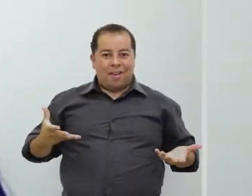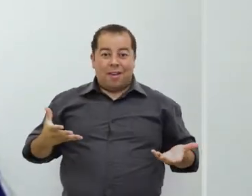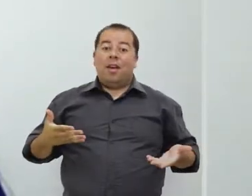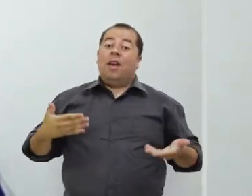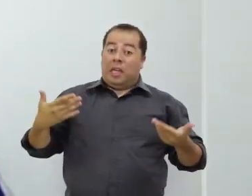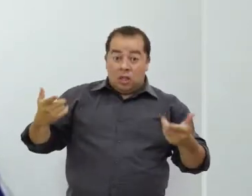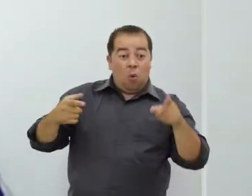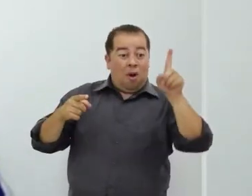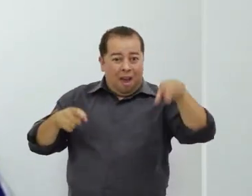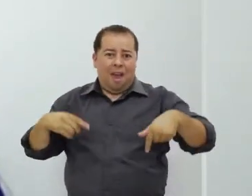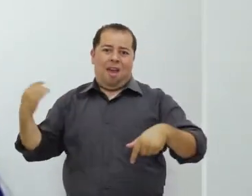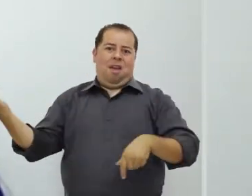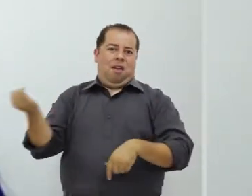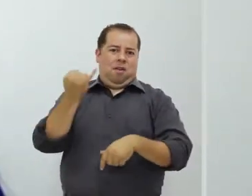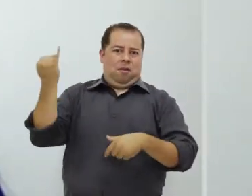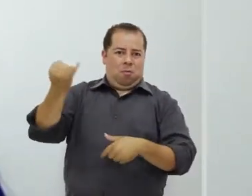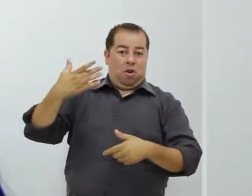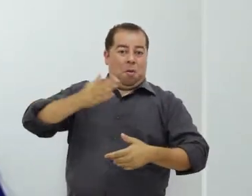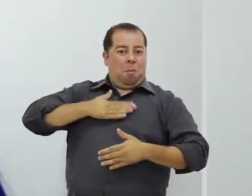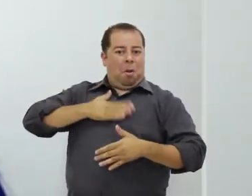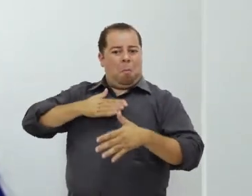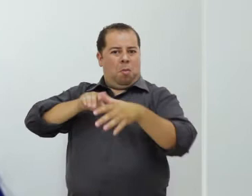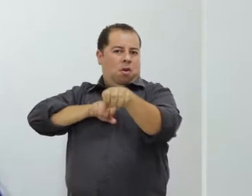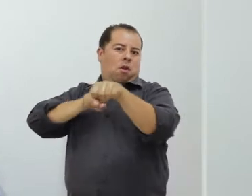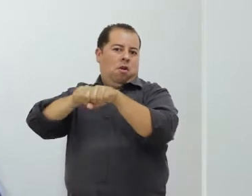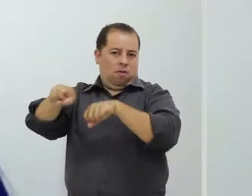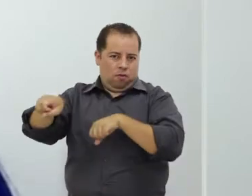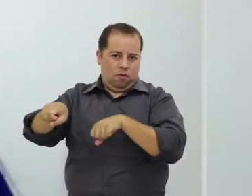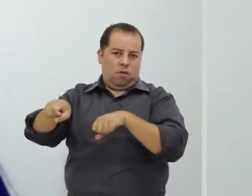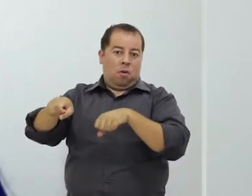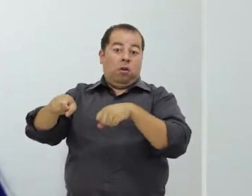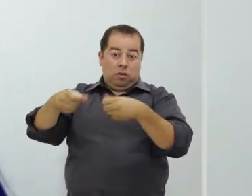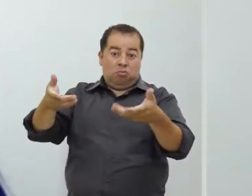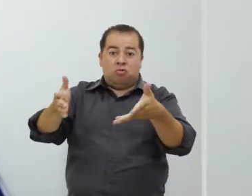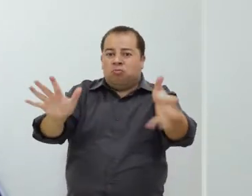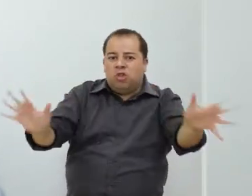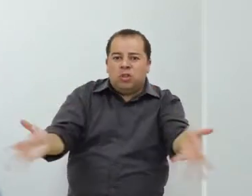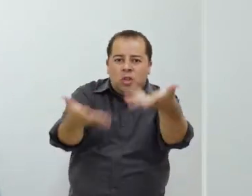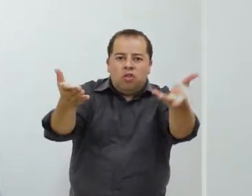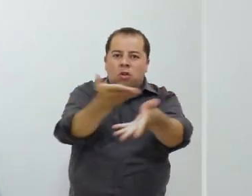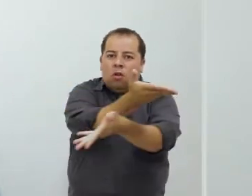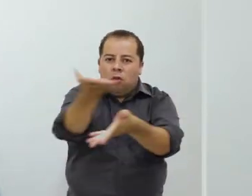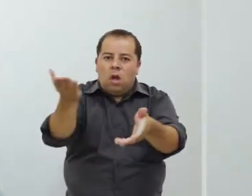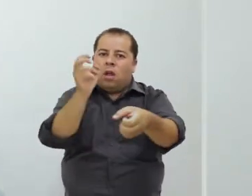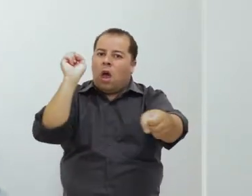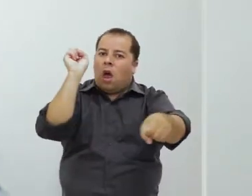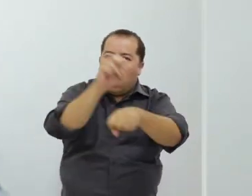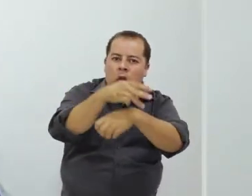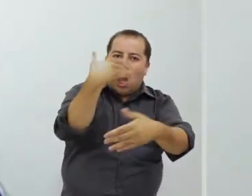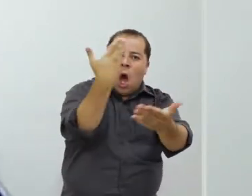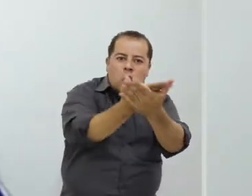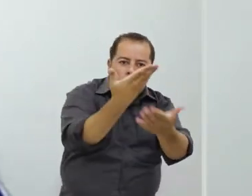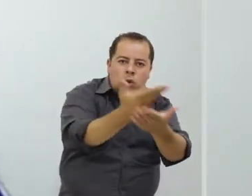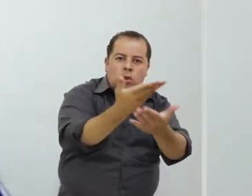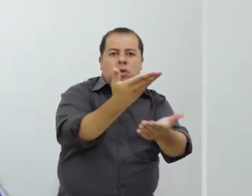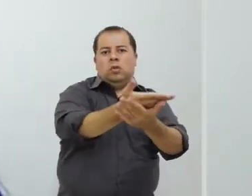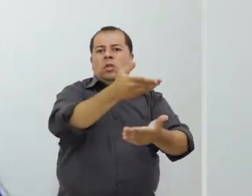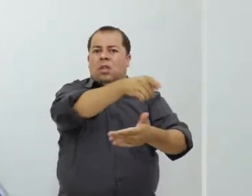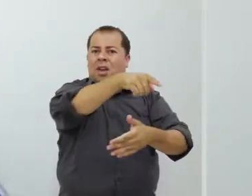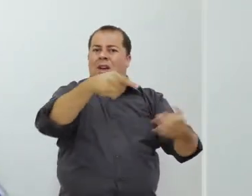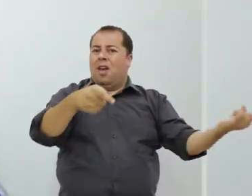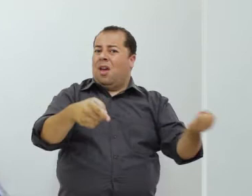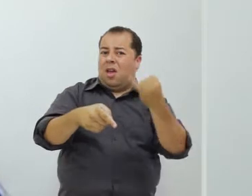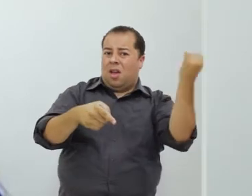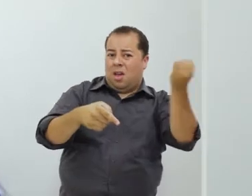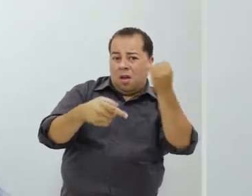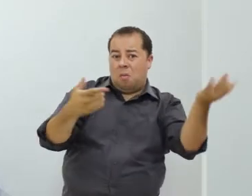Então, são questões muito importantes para mim. E eu recomendo para quem quiser estudar, né? É muito